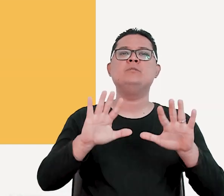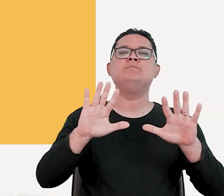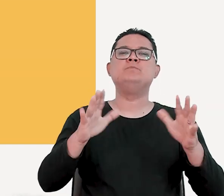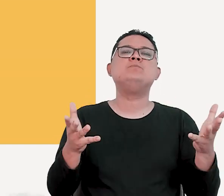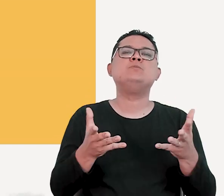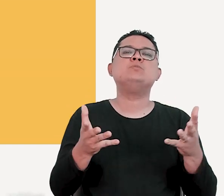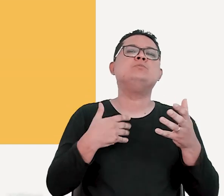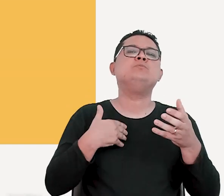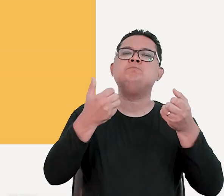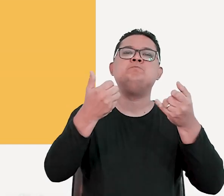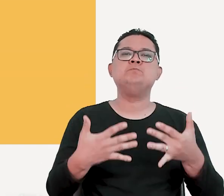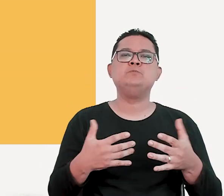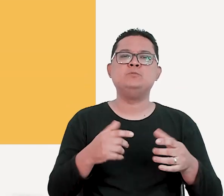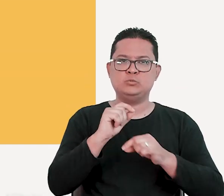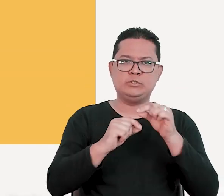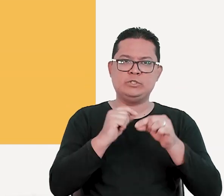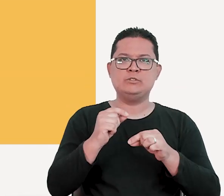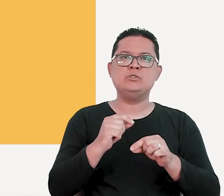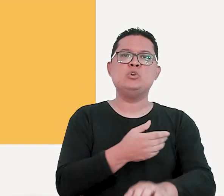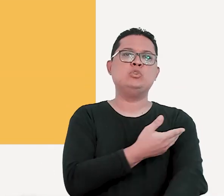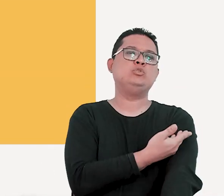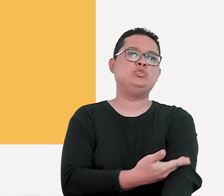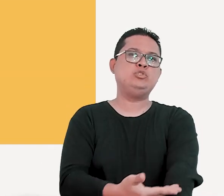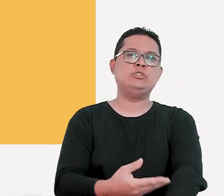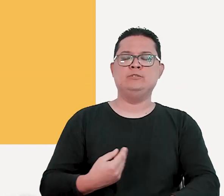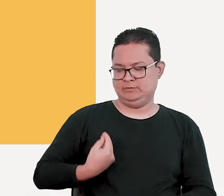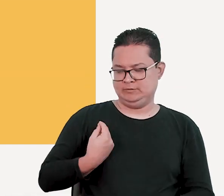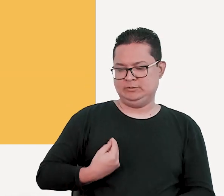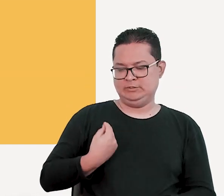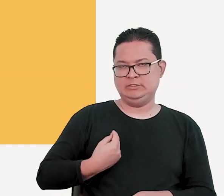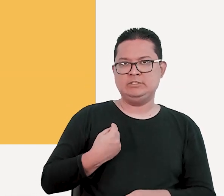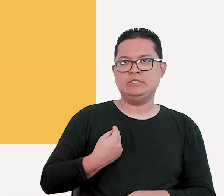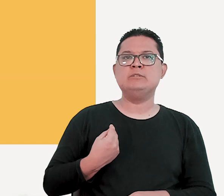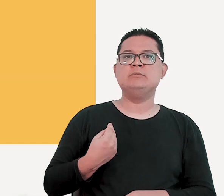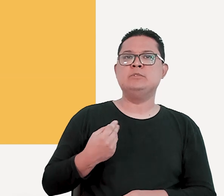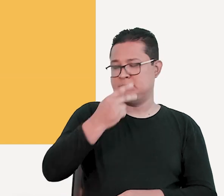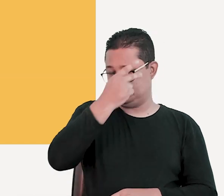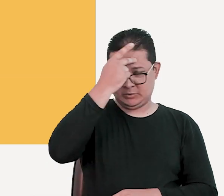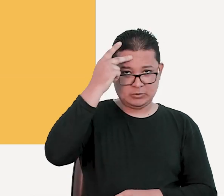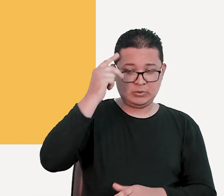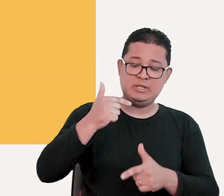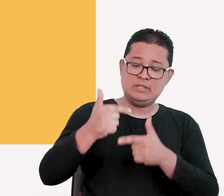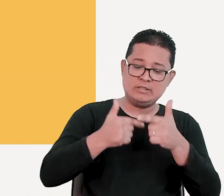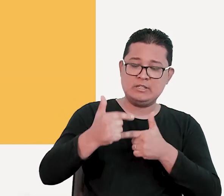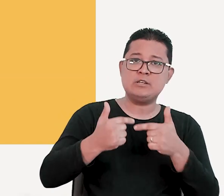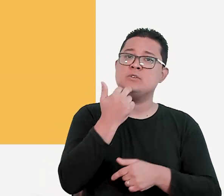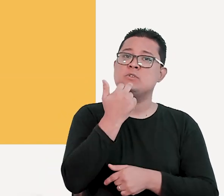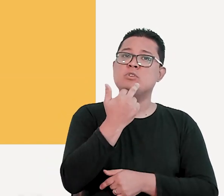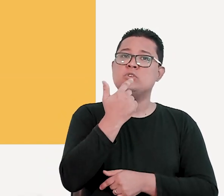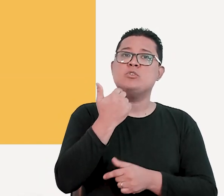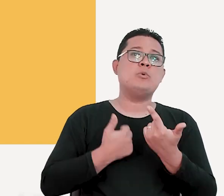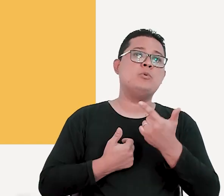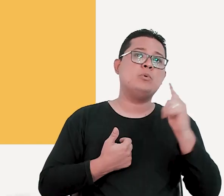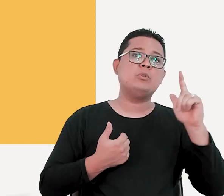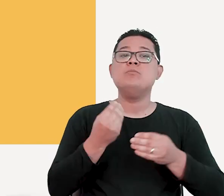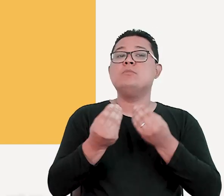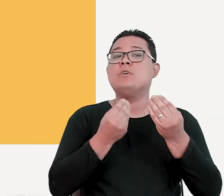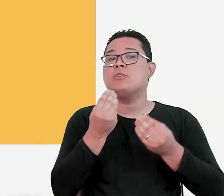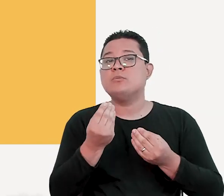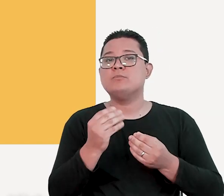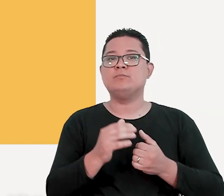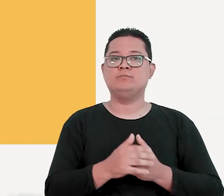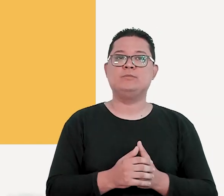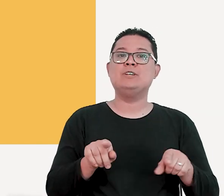falar de a rotina de quem trabalha em outro idioma, de falar sobre traduções, sobre verdades e mitos sobre trabalhar em